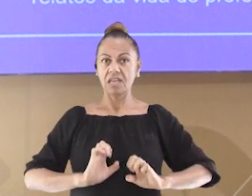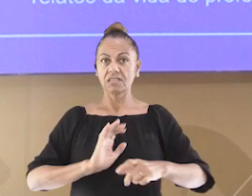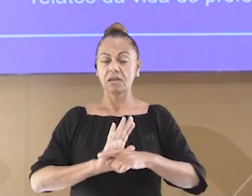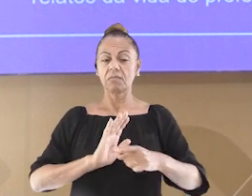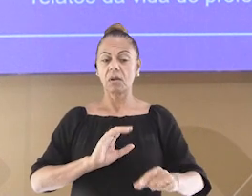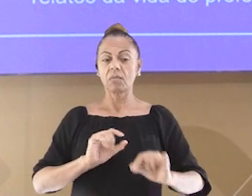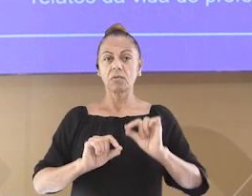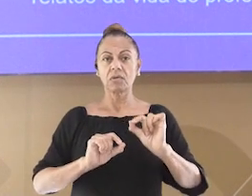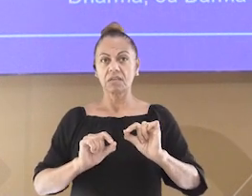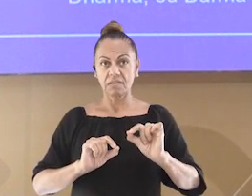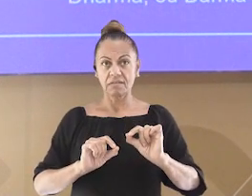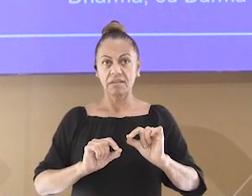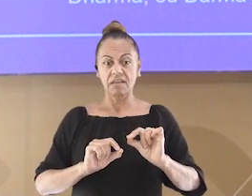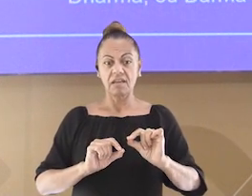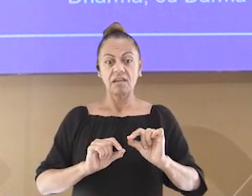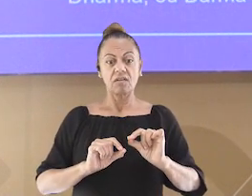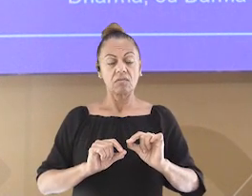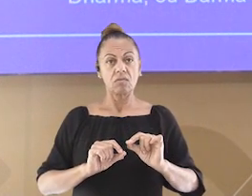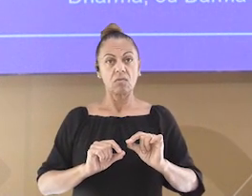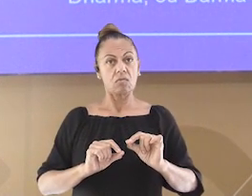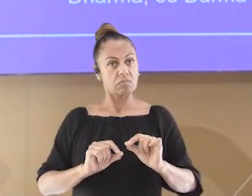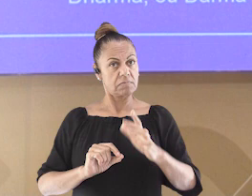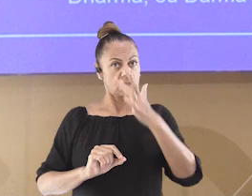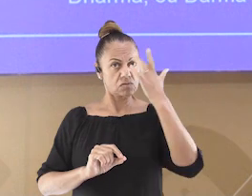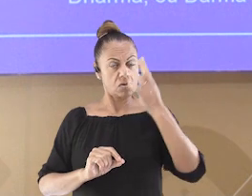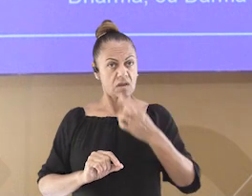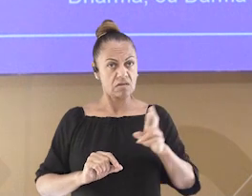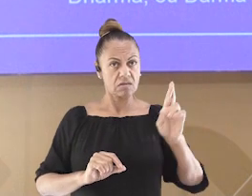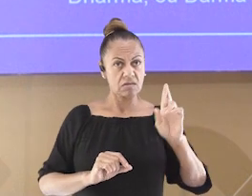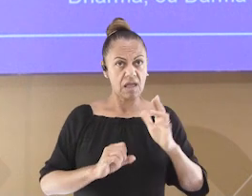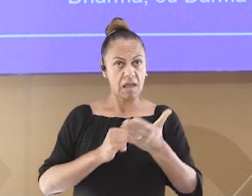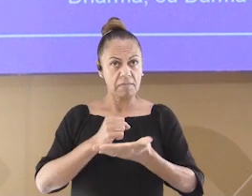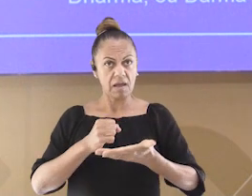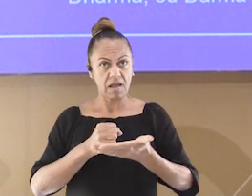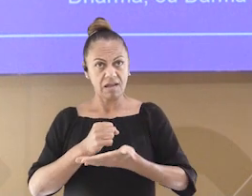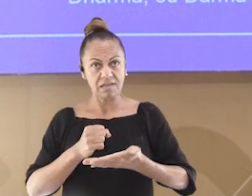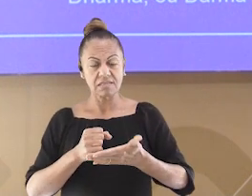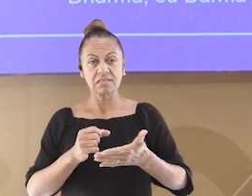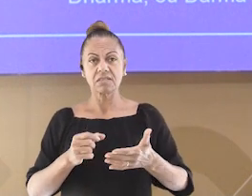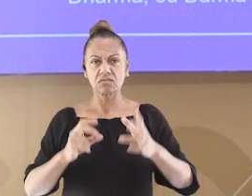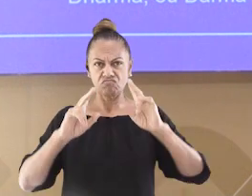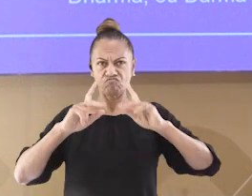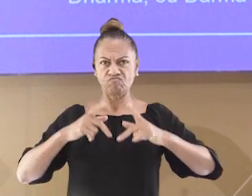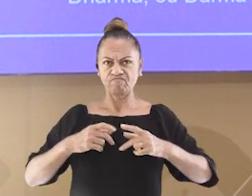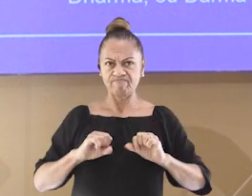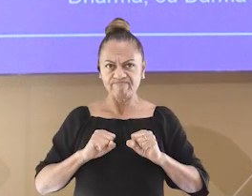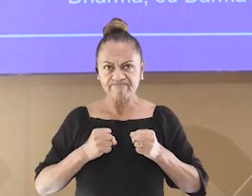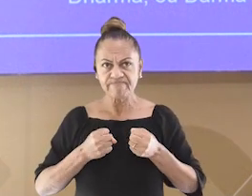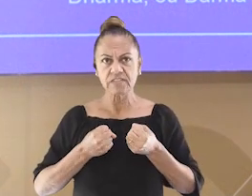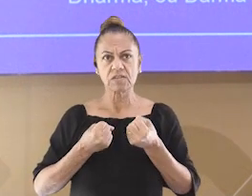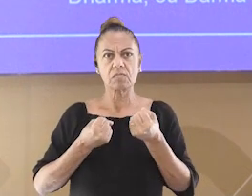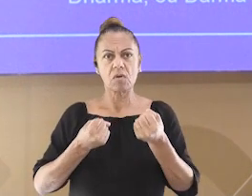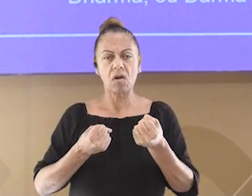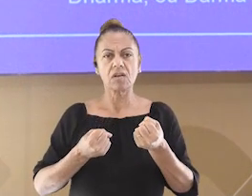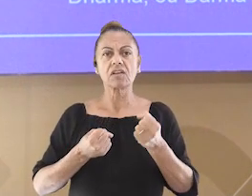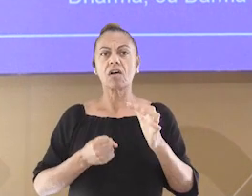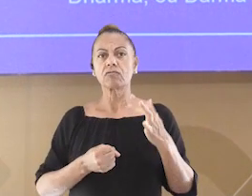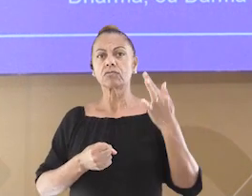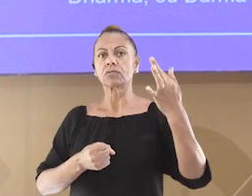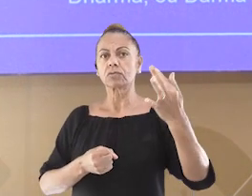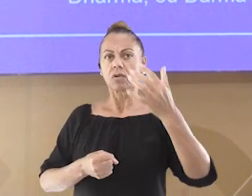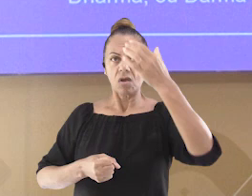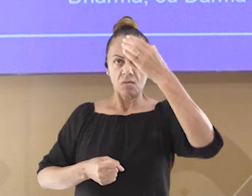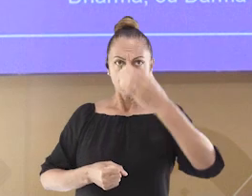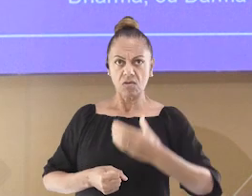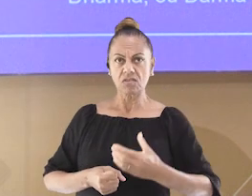E no hinduísmo, a ética hindu está ligada à lei da causa e do efeito. O fiel hindu procura,